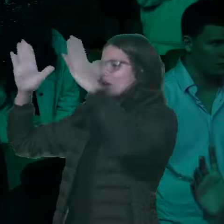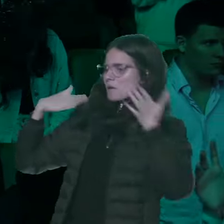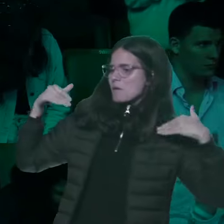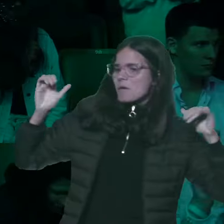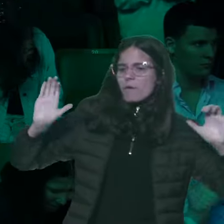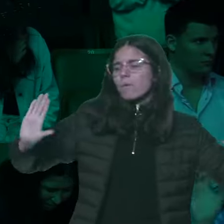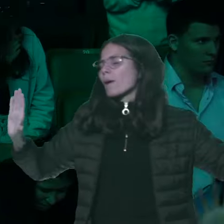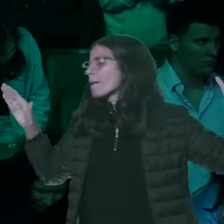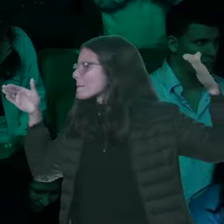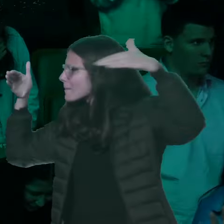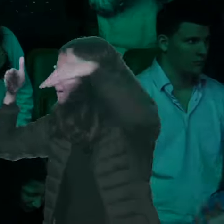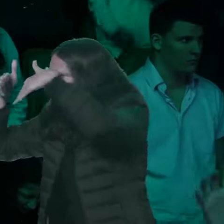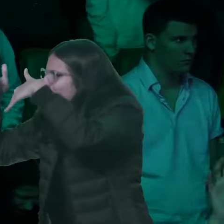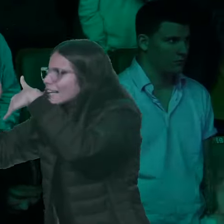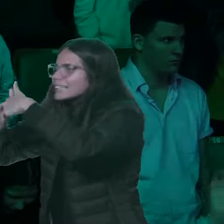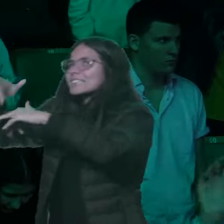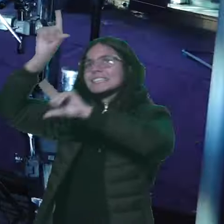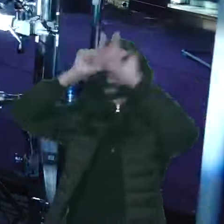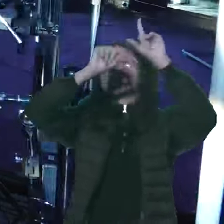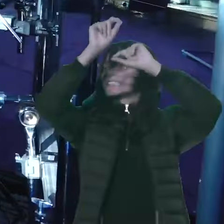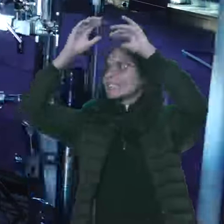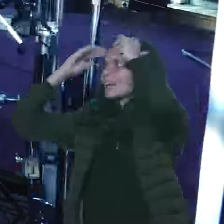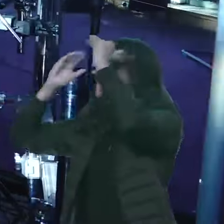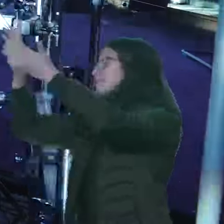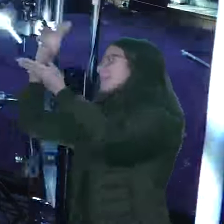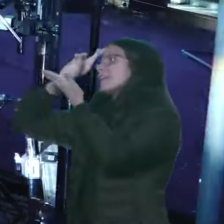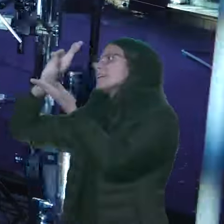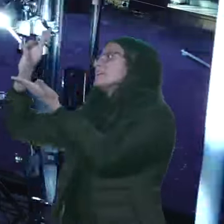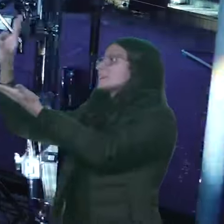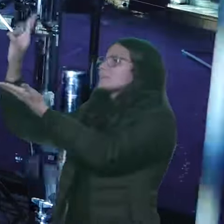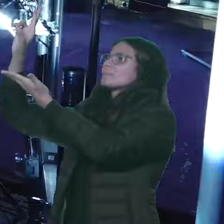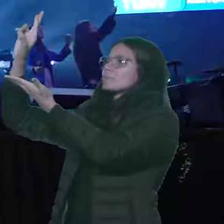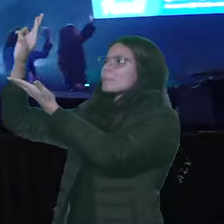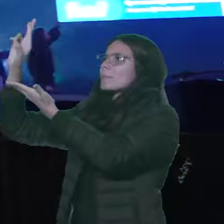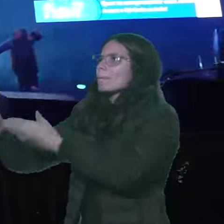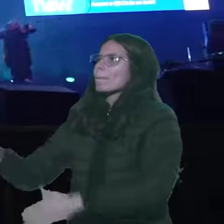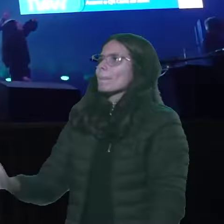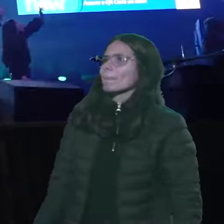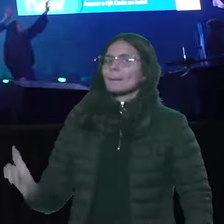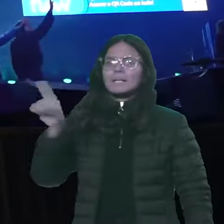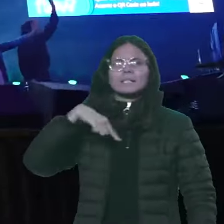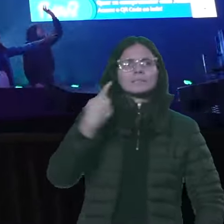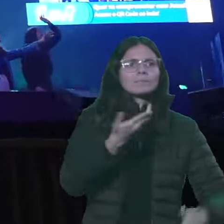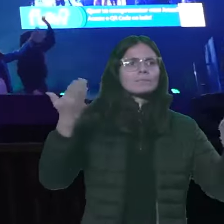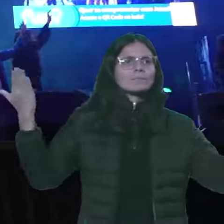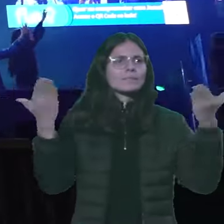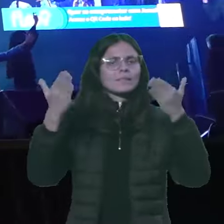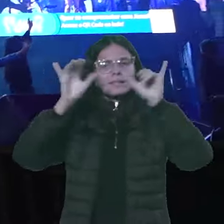se curvam, as estrelas obedecem ao Senhor. E nós, esta noite,